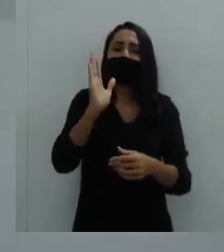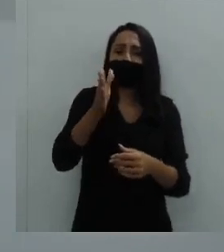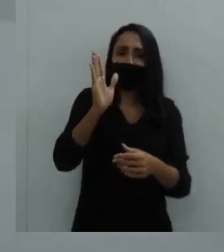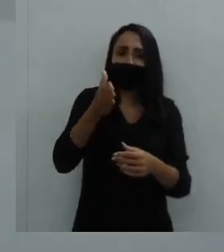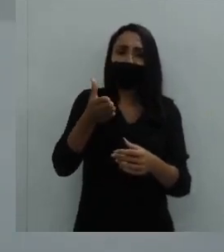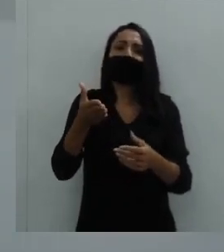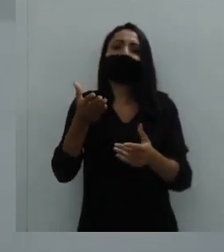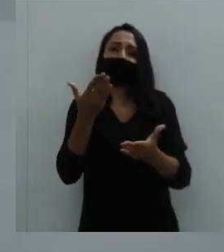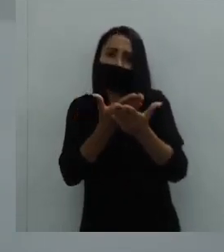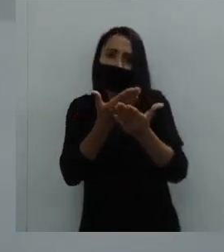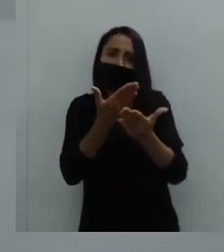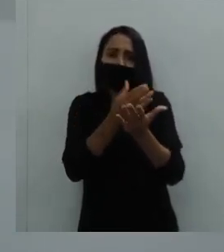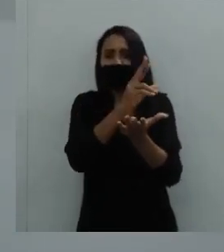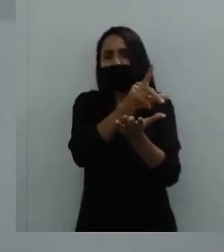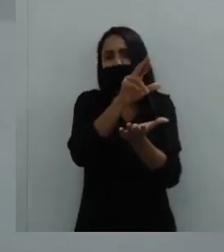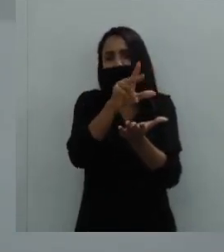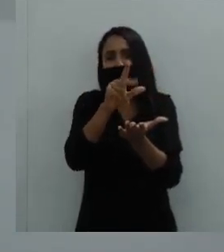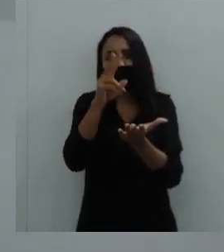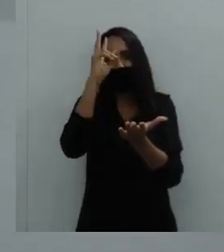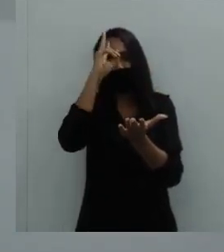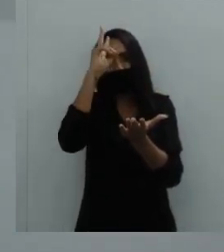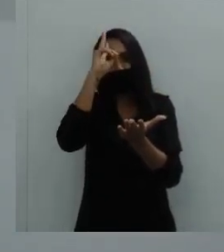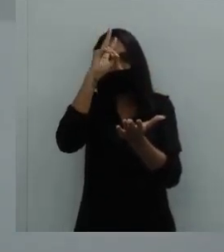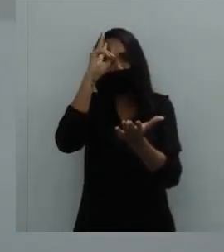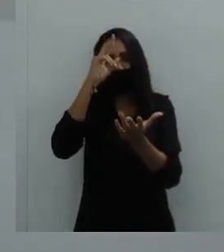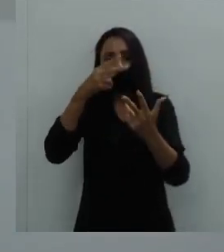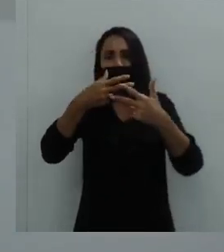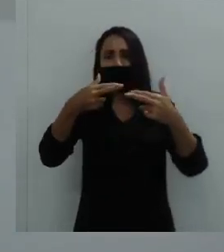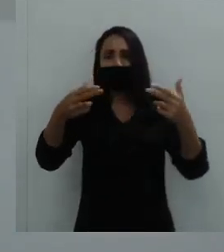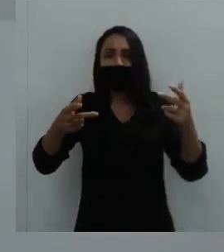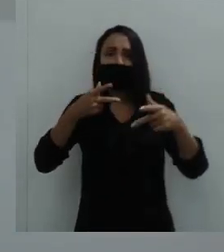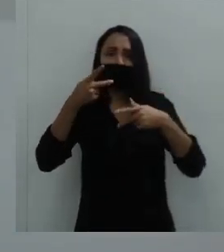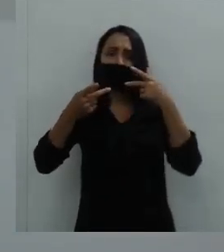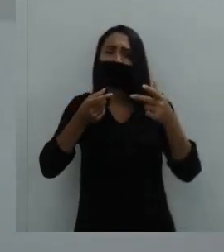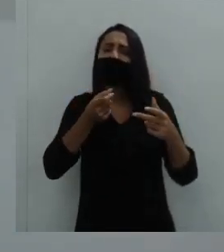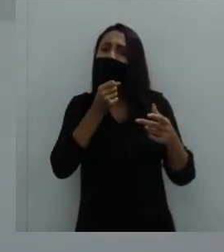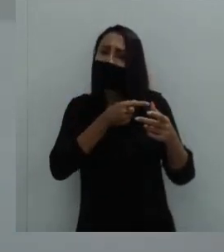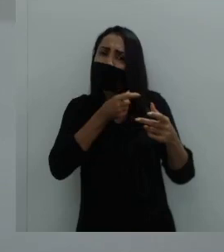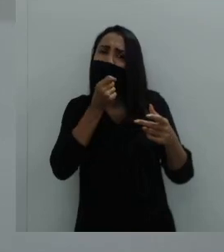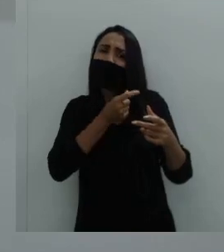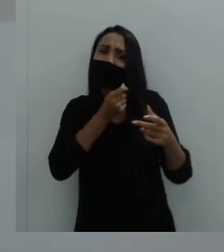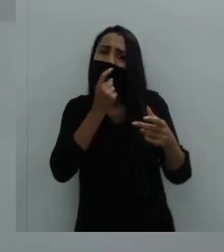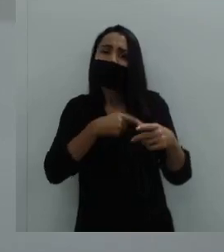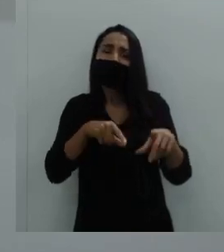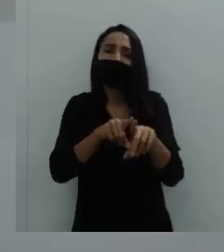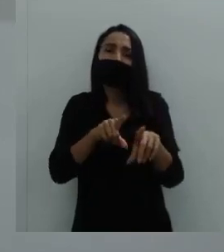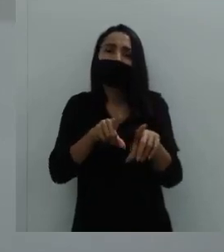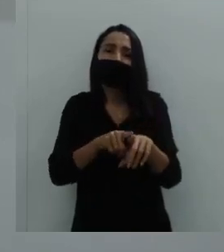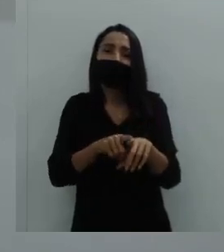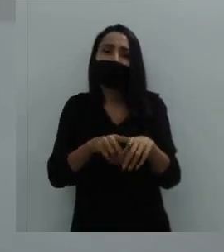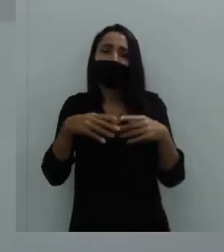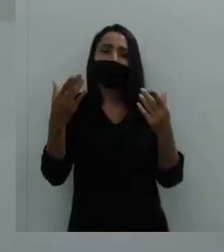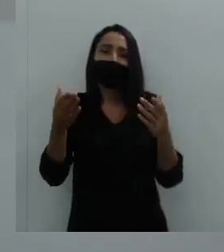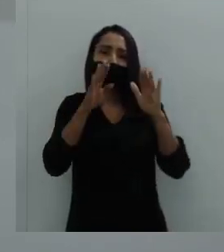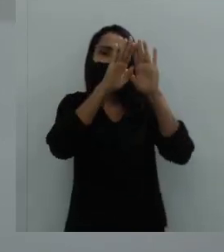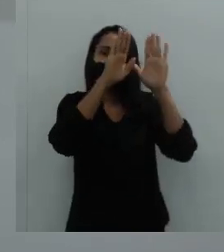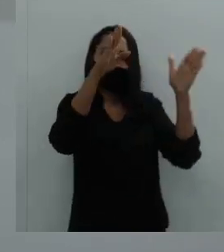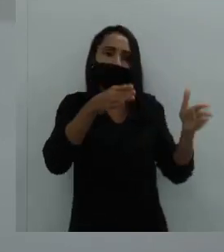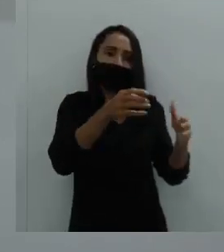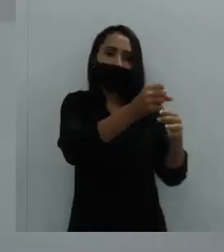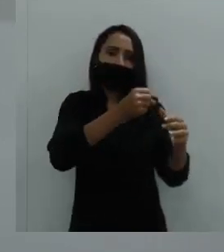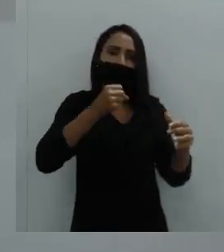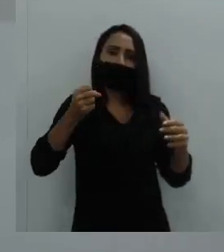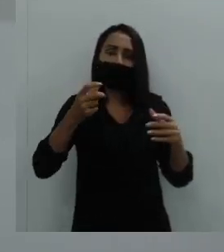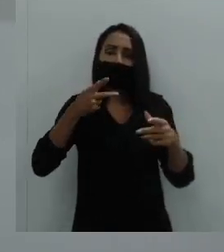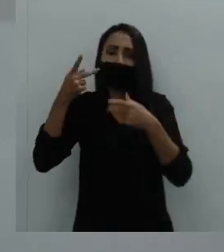estudaram várias histórias que os objetos falam, até piadas mesmo, quando a gente diz o que a porta disse para a